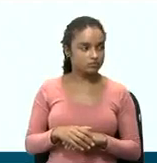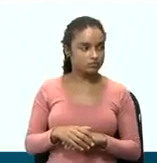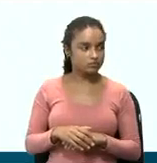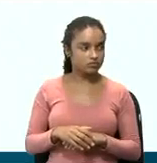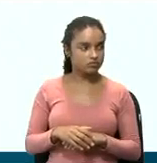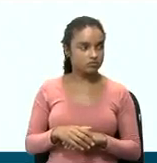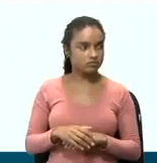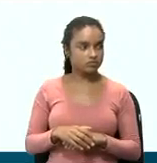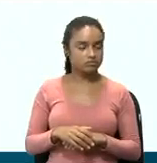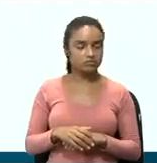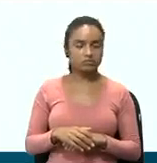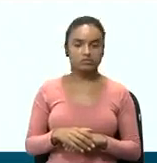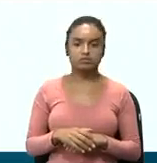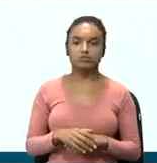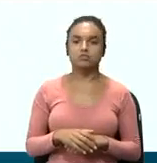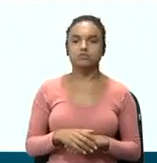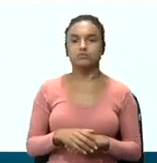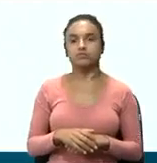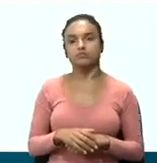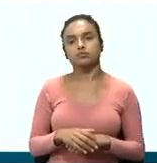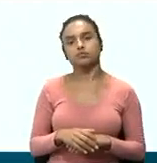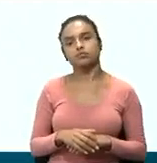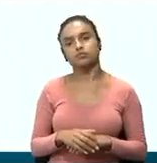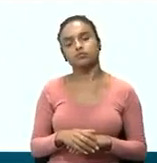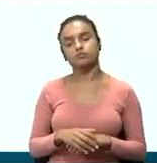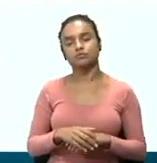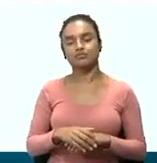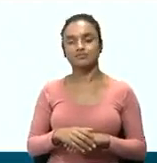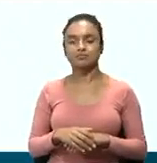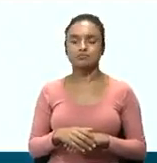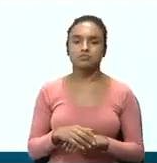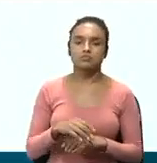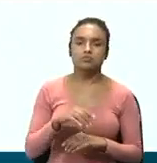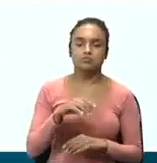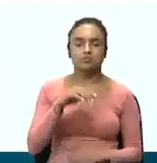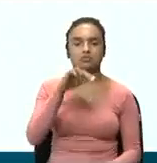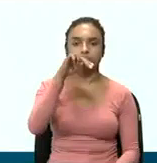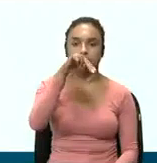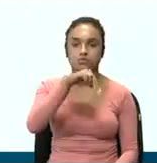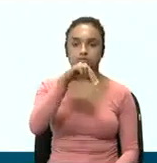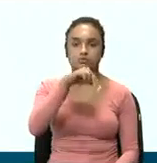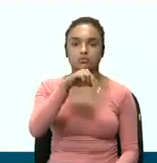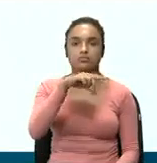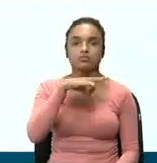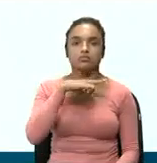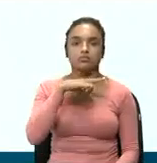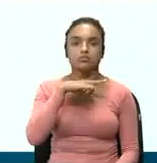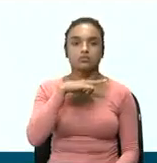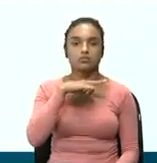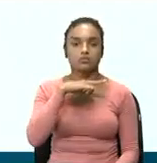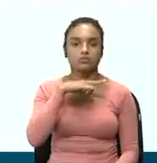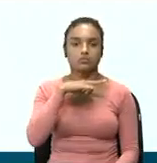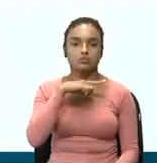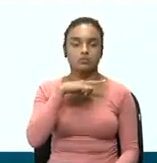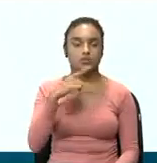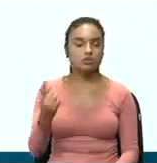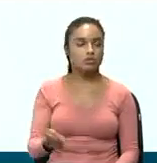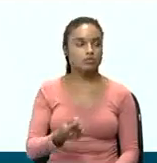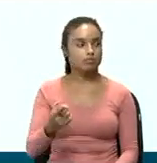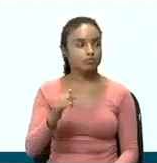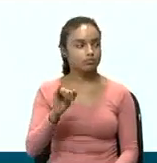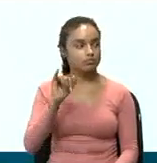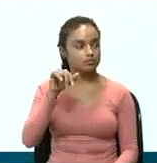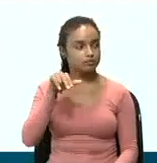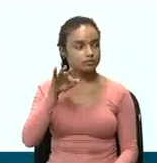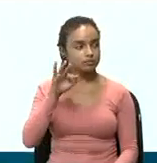de n tendendo ao infinito, de 1